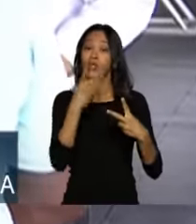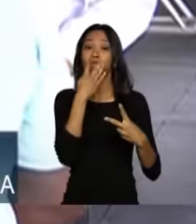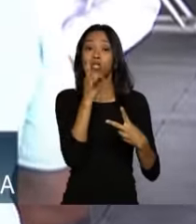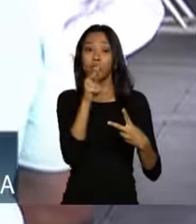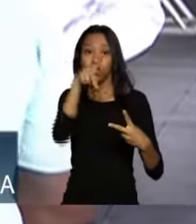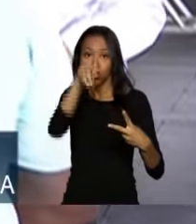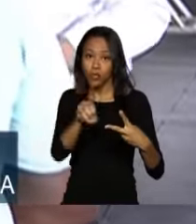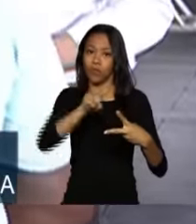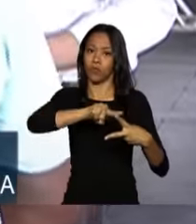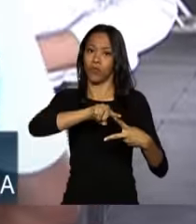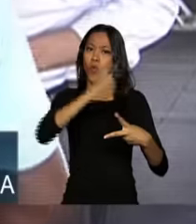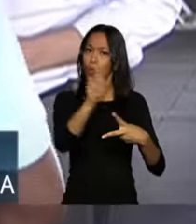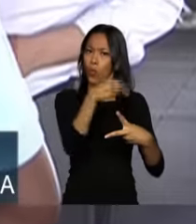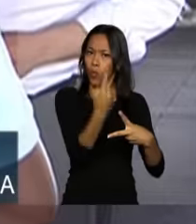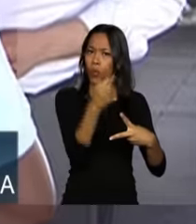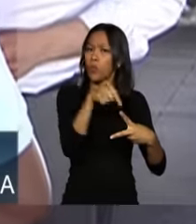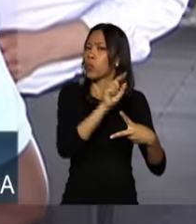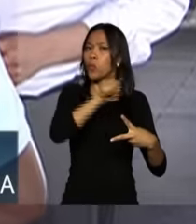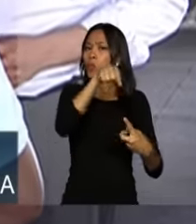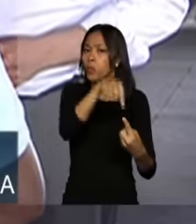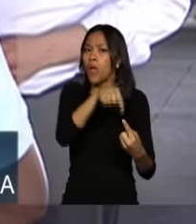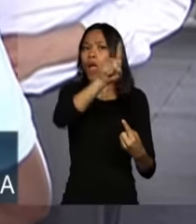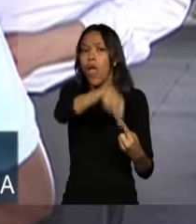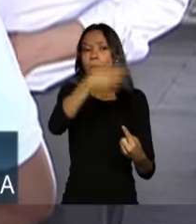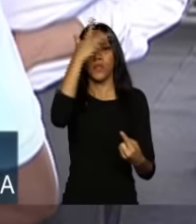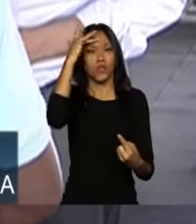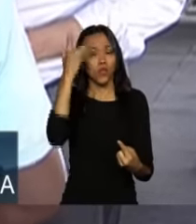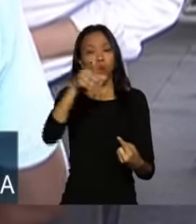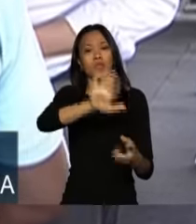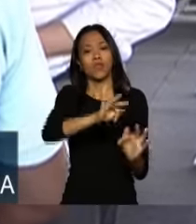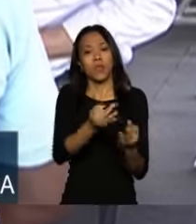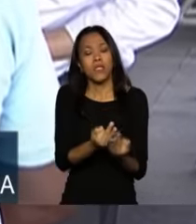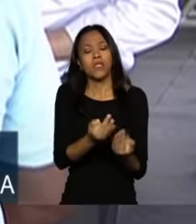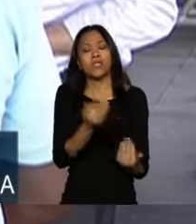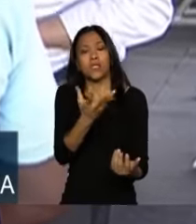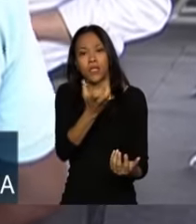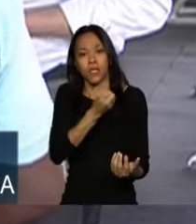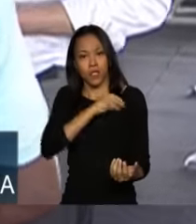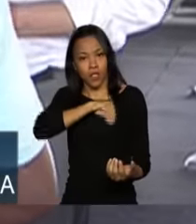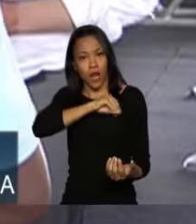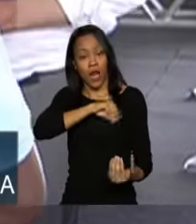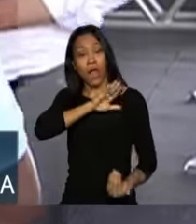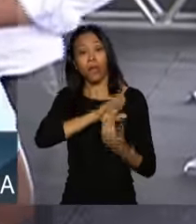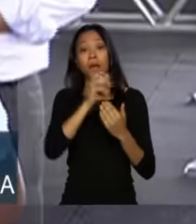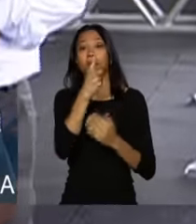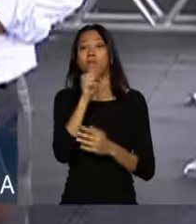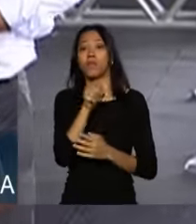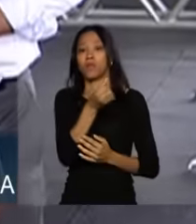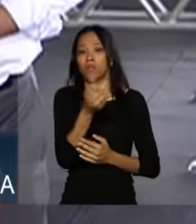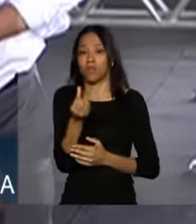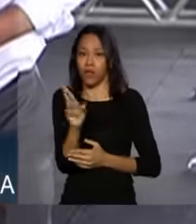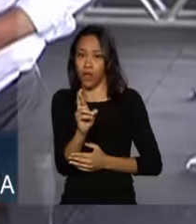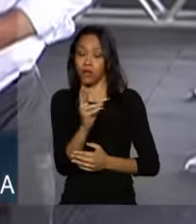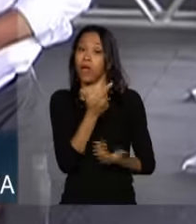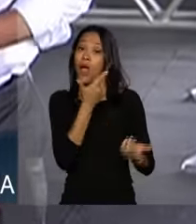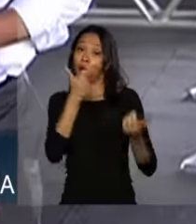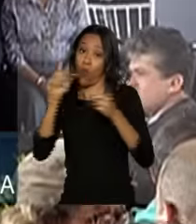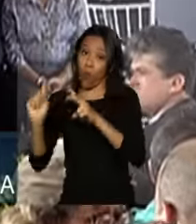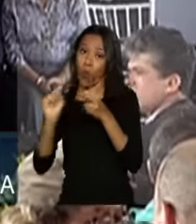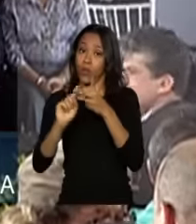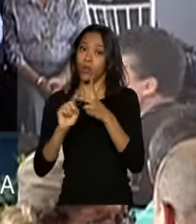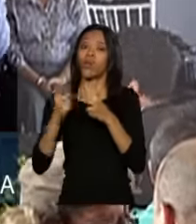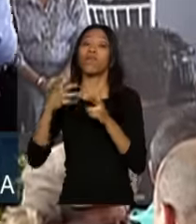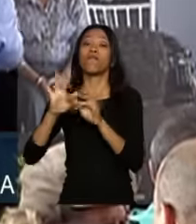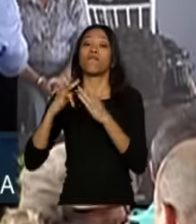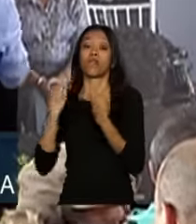Casa Minha Vida. Uma é para pessoas, para famílias que ganham até R$ 1.600. A outra é para